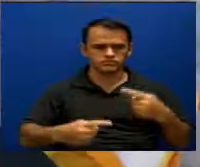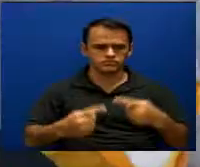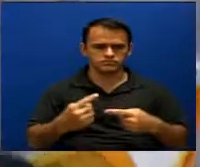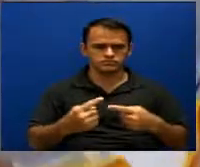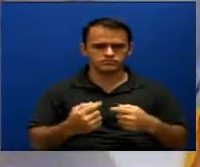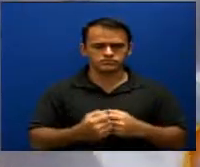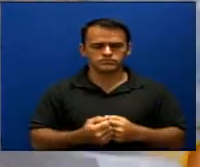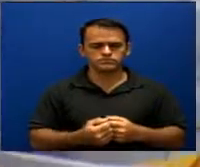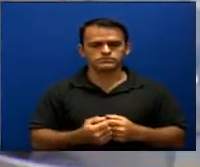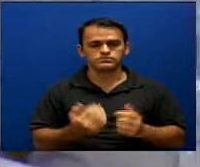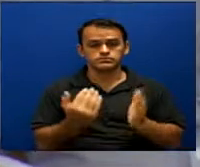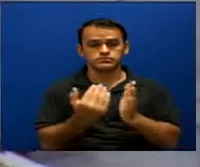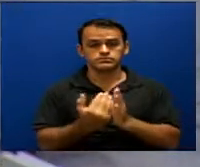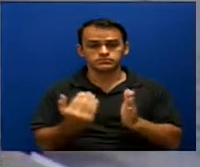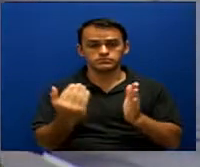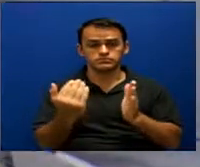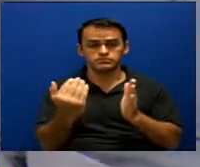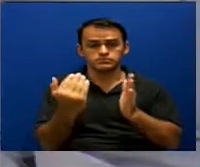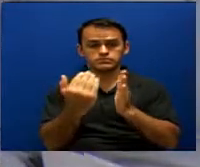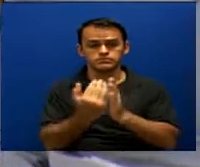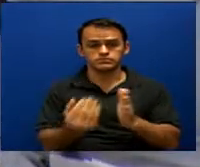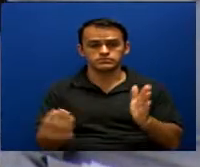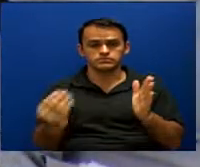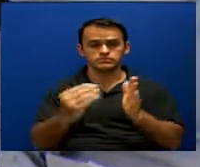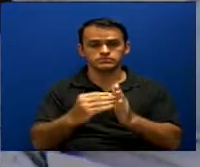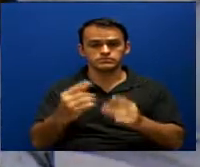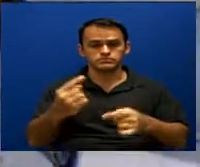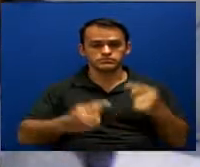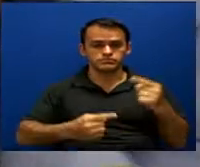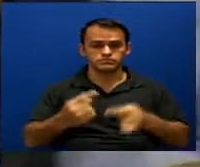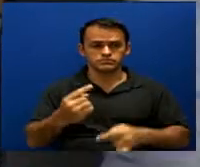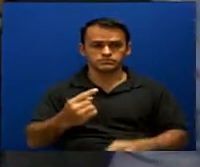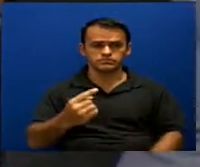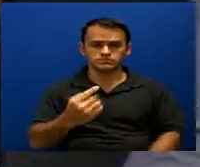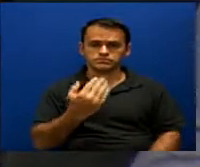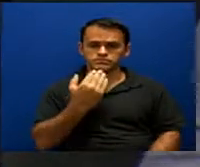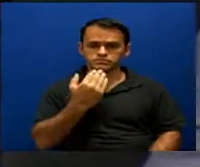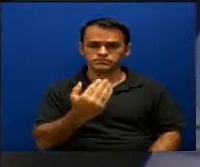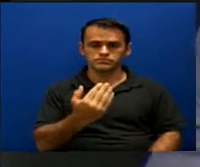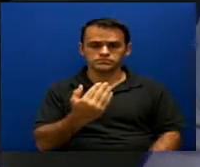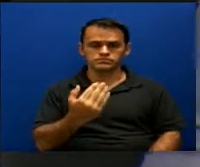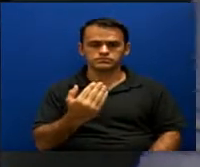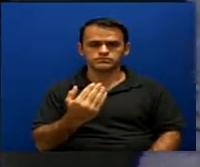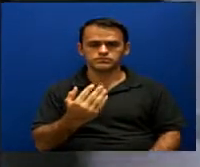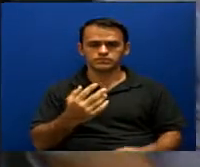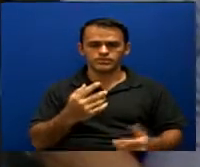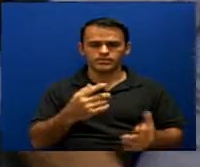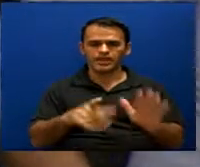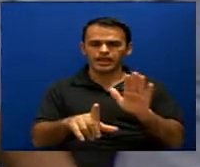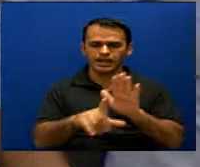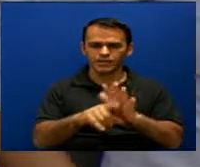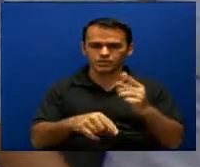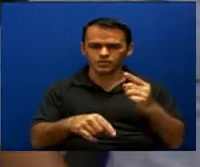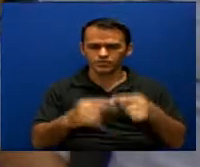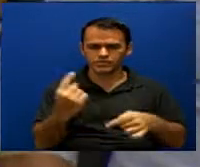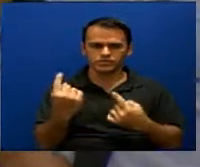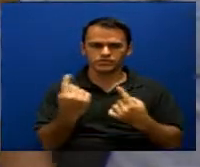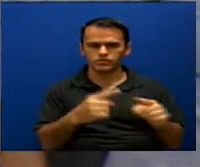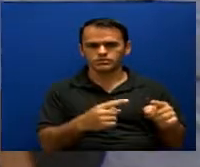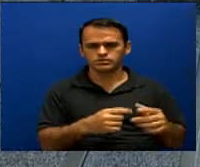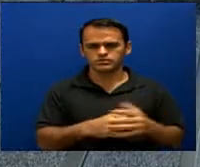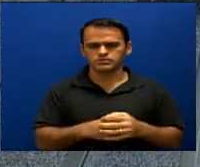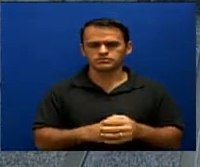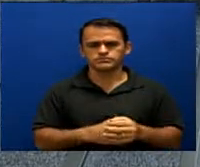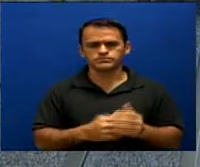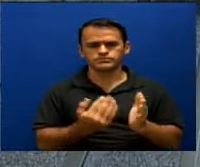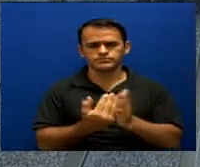emenda, aí tem que ser, tem que pedir para quebrar o parecer de constitucionalidade. Presidente, derrubar, não, né? É que ela citou uma emenda que